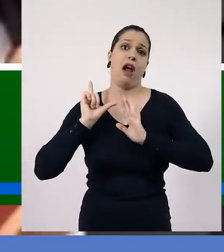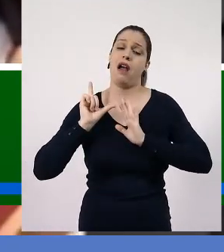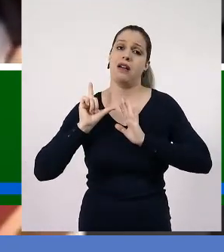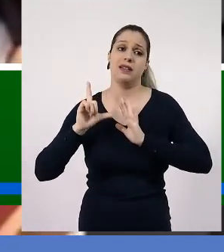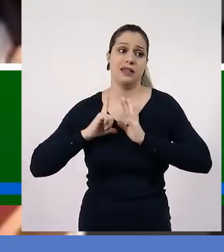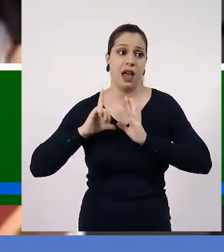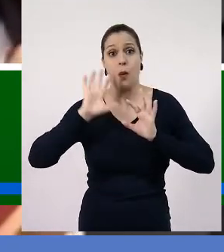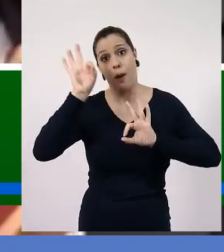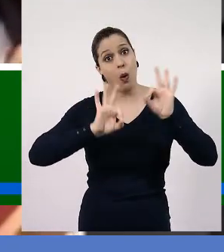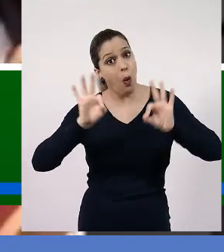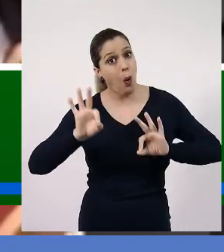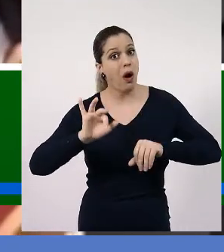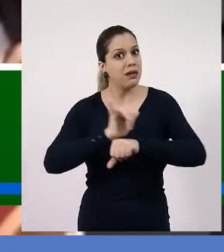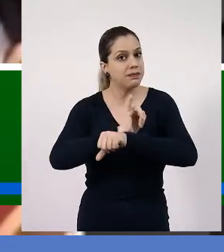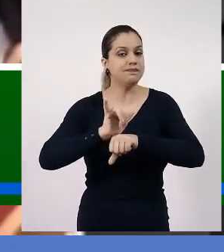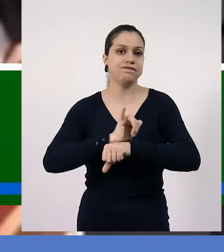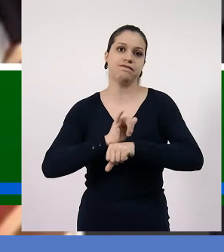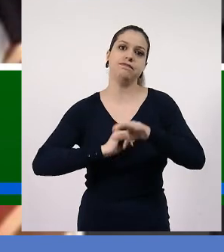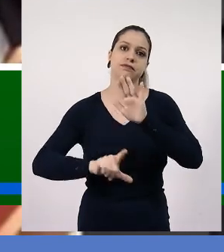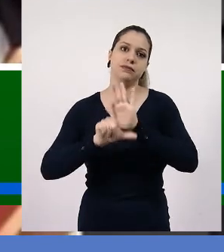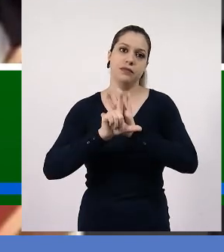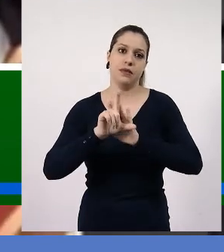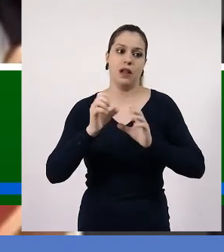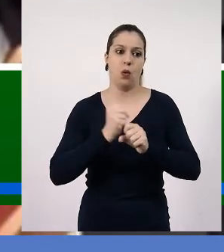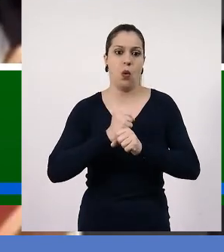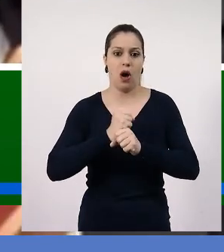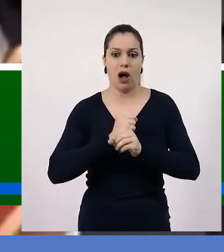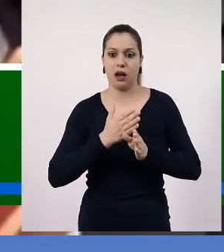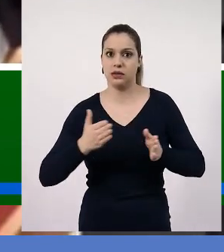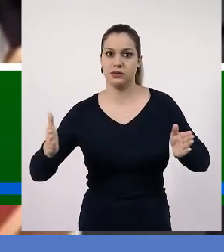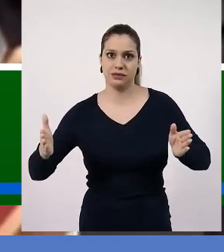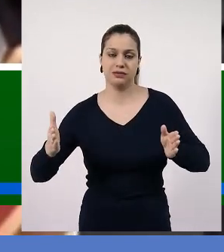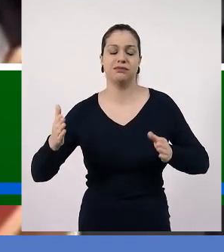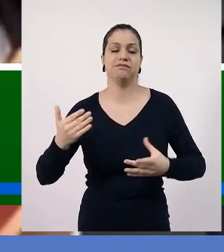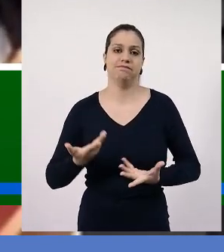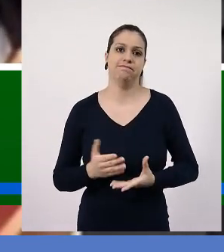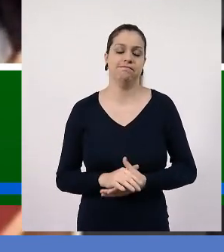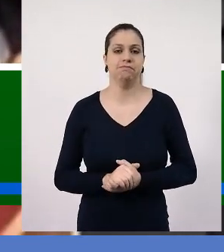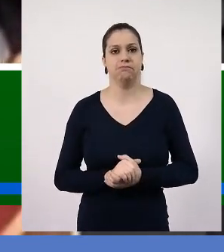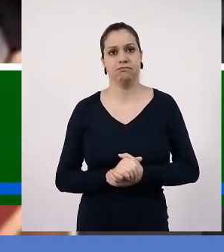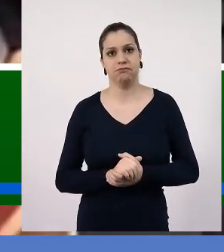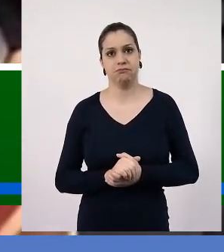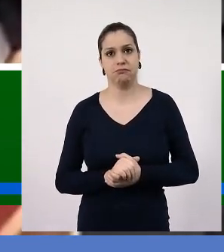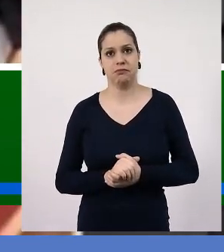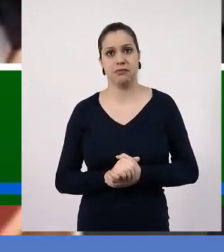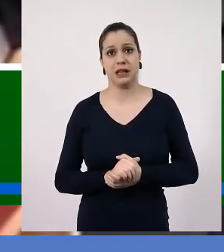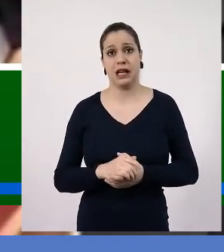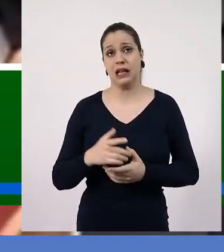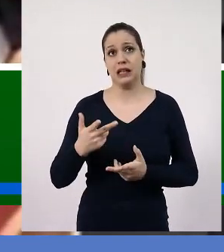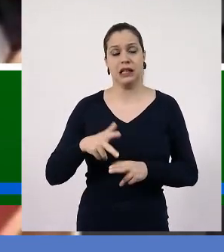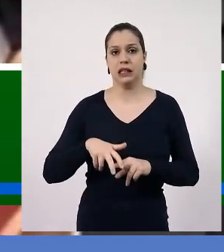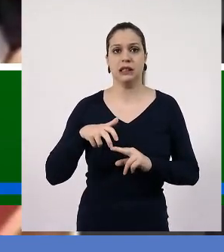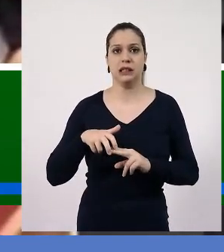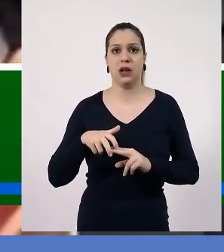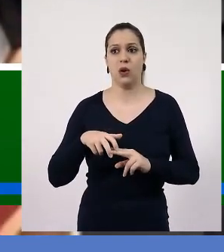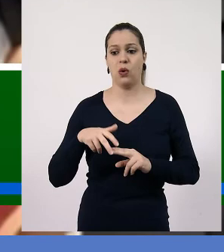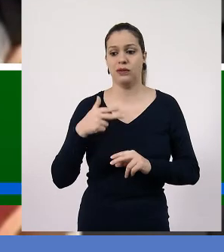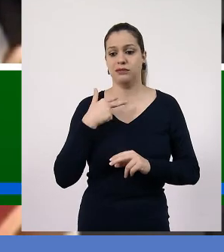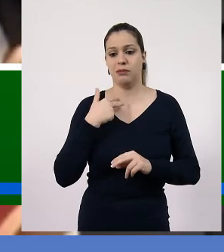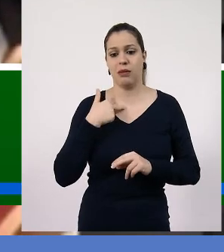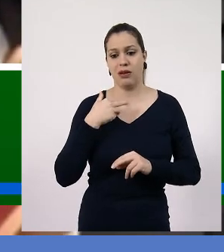difícil. Inclusive, comentar, vou modificar na frente, eu acho muito difícil, num período desse,